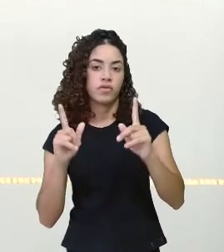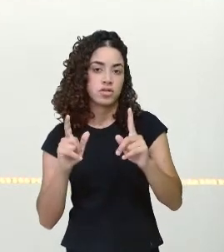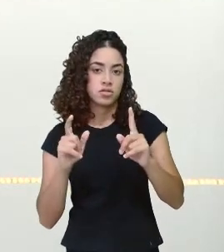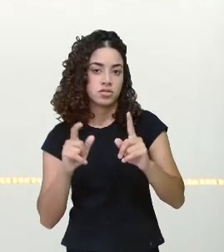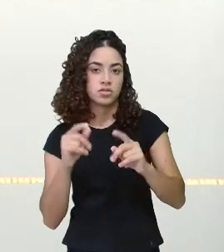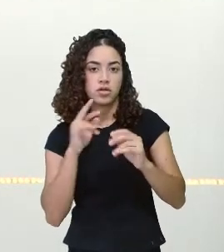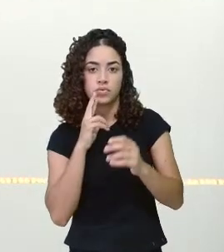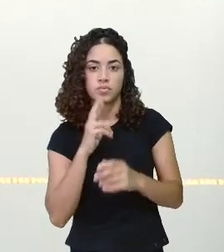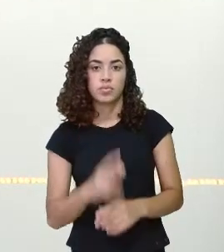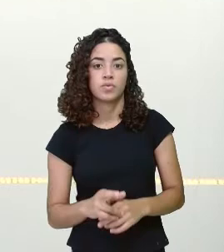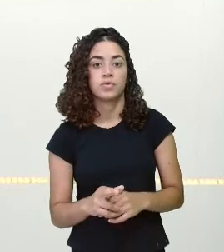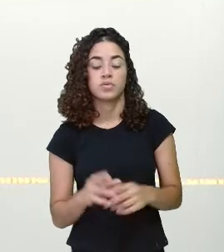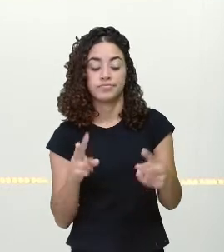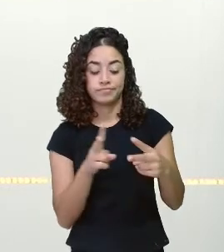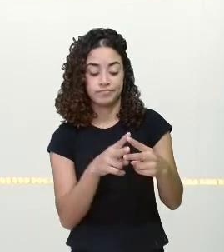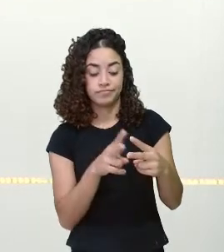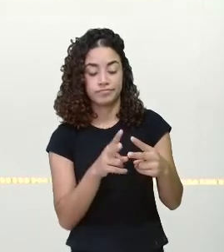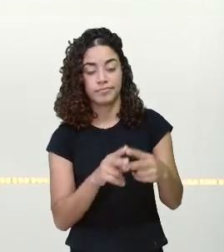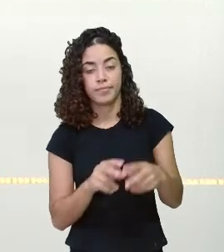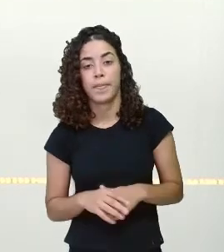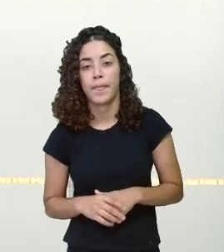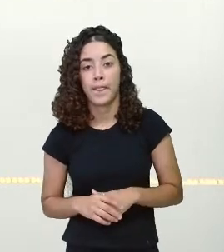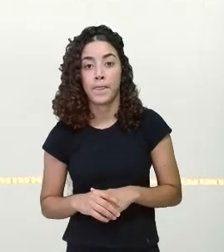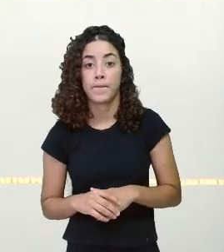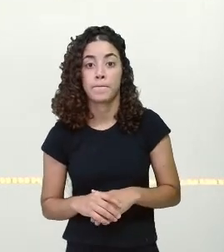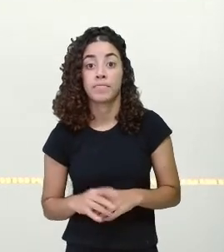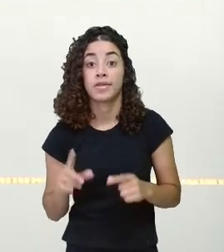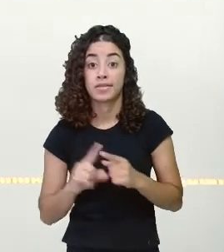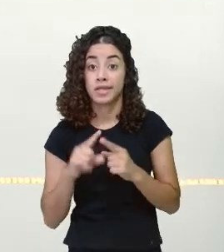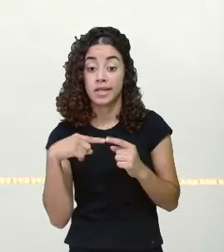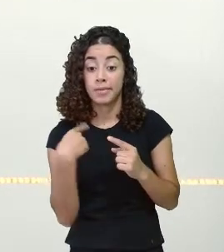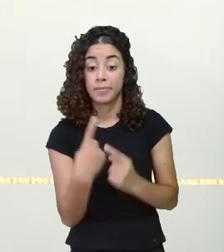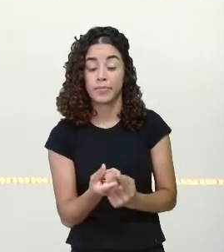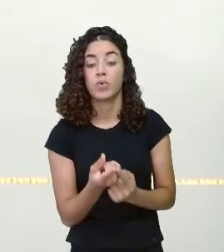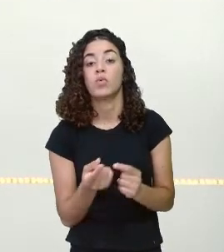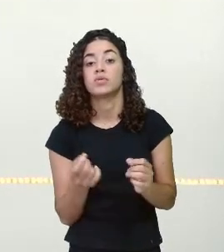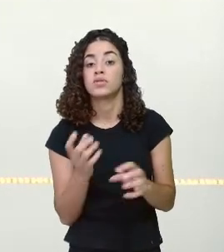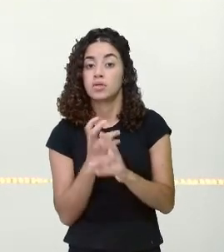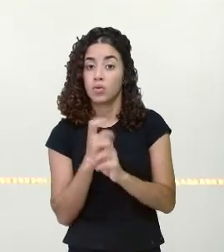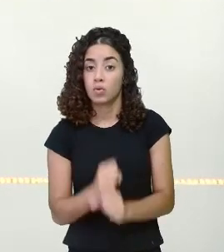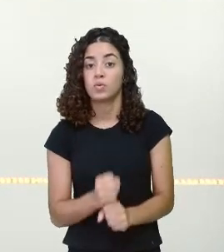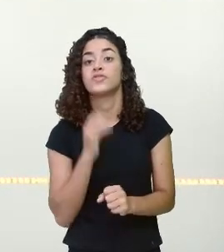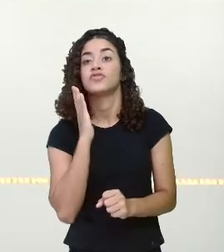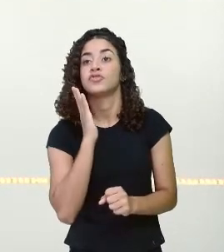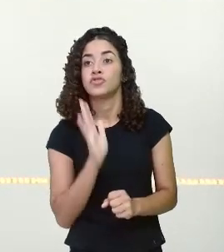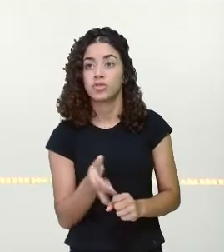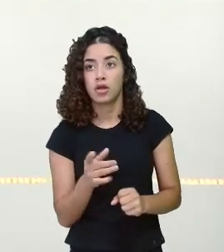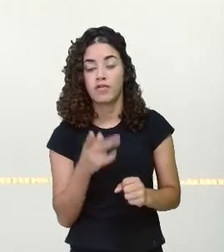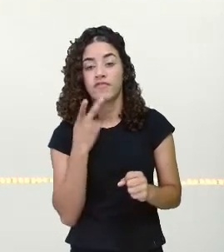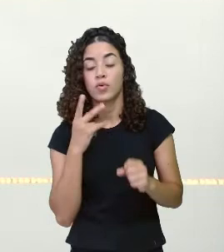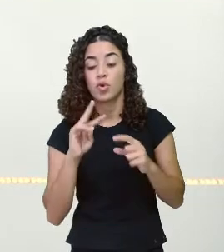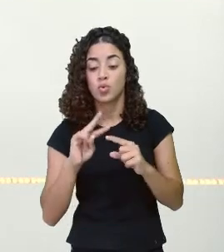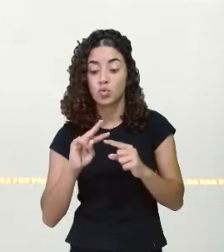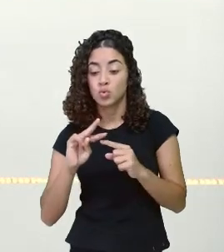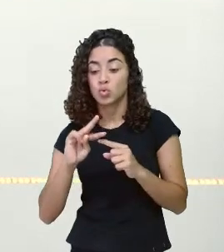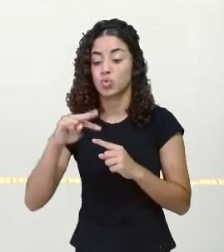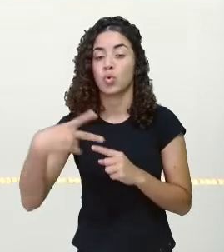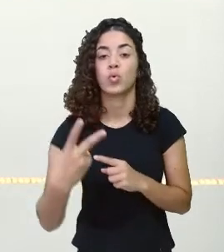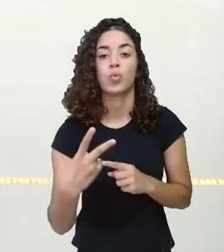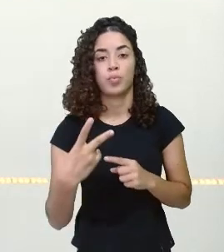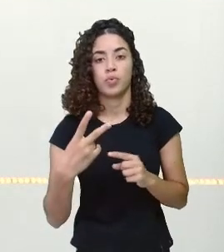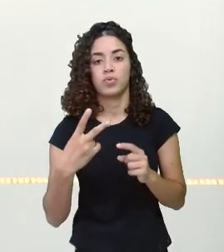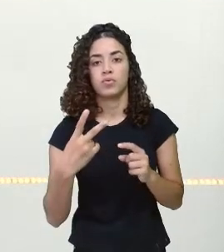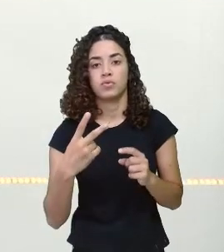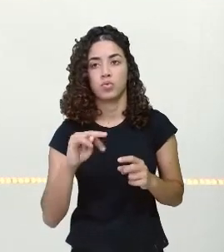entre Caio e André, tá certo? Depois que eu calcular a diferença, eu volto para cá, ó, o dobro da